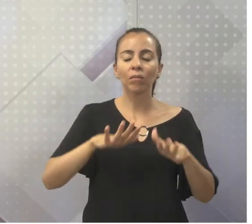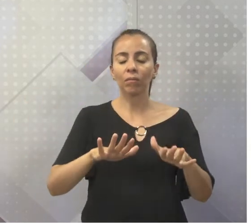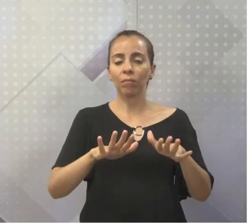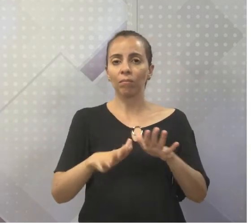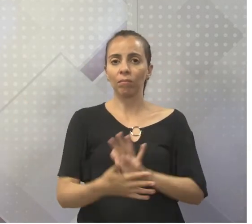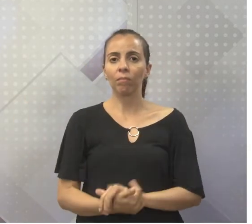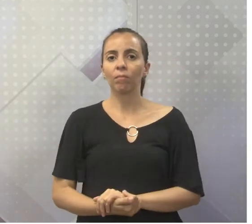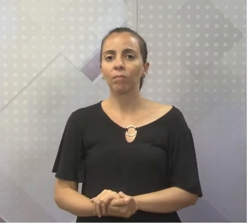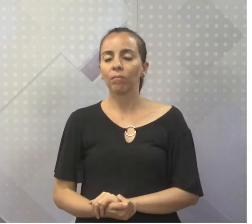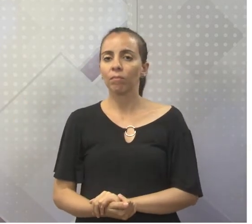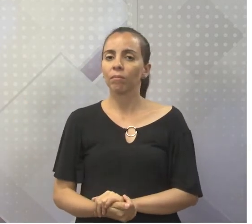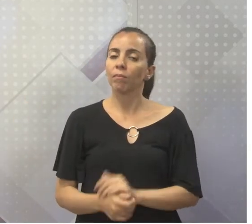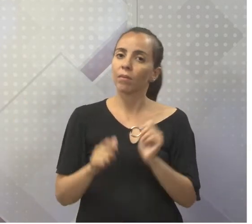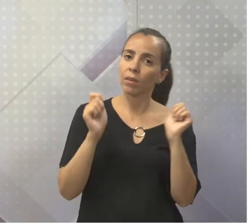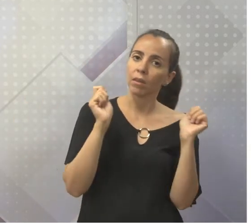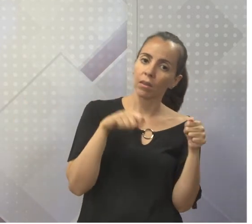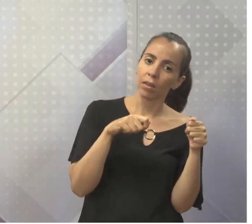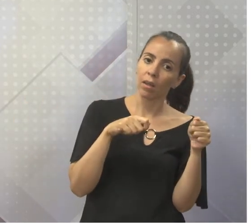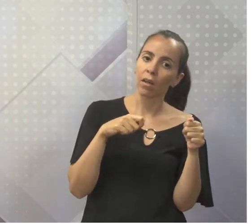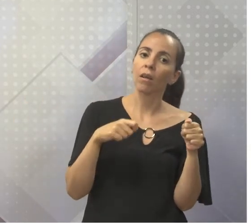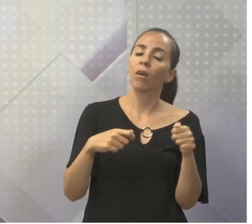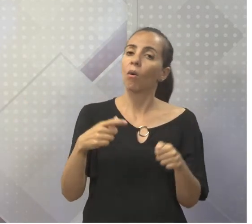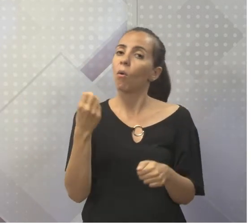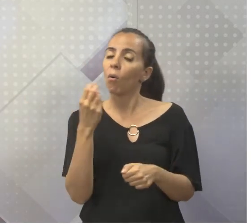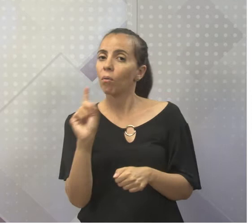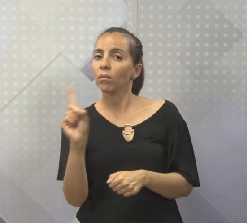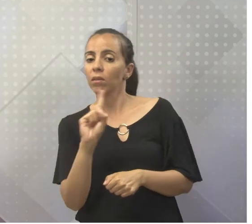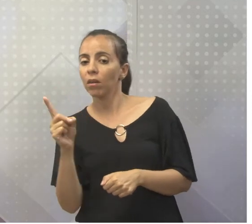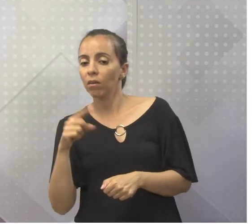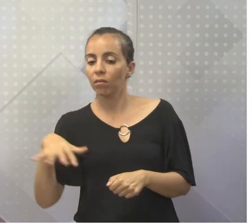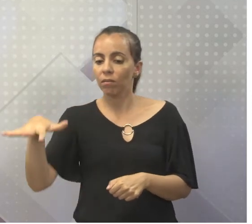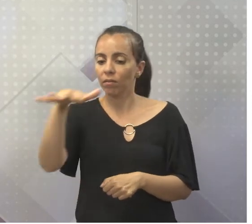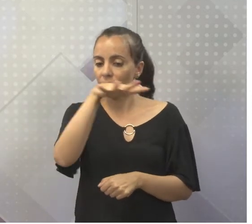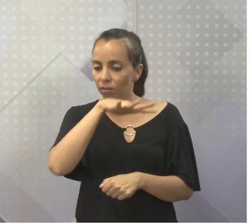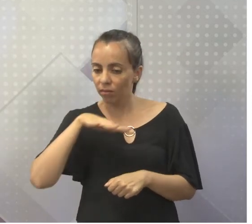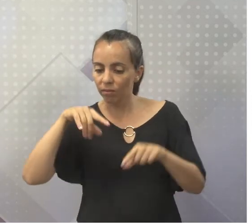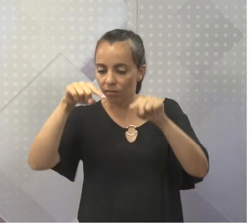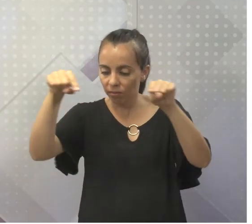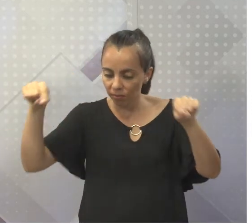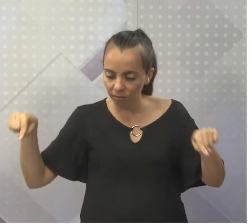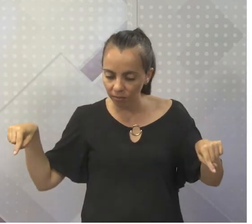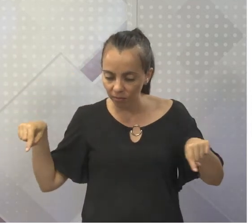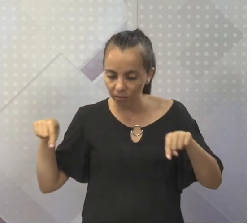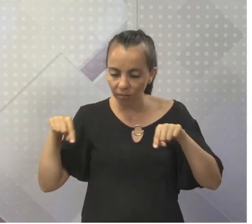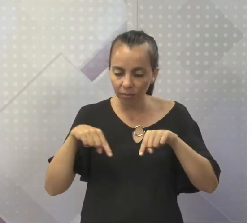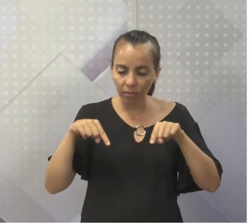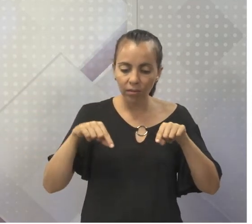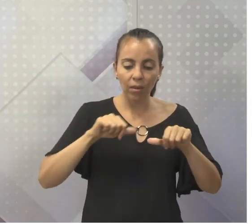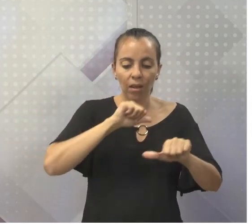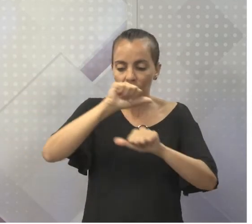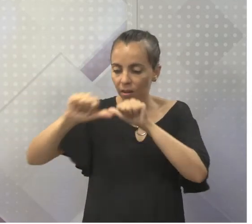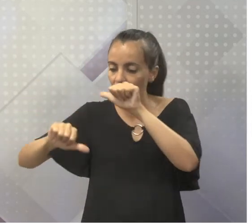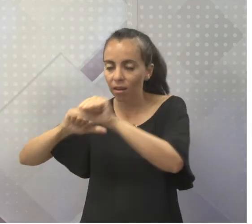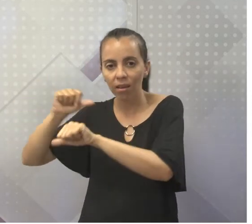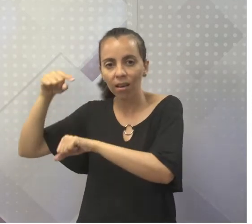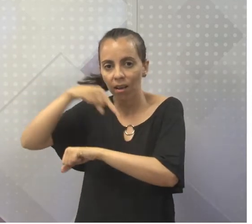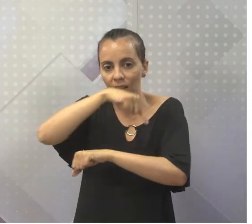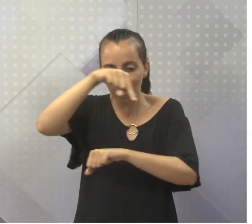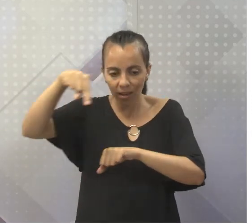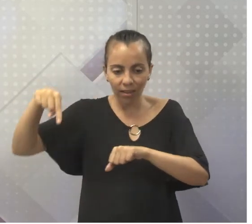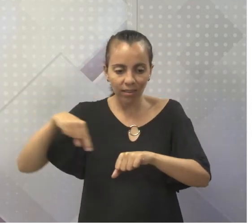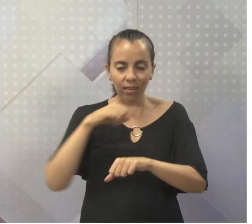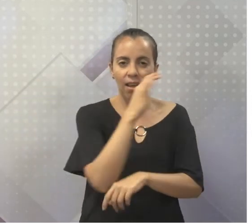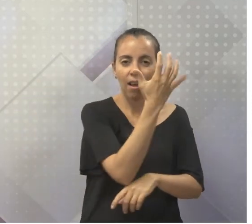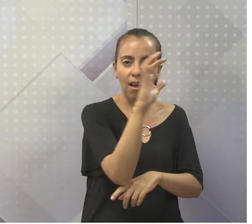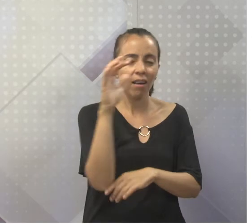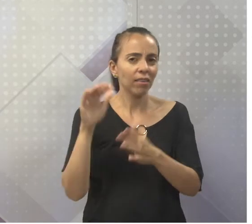Pode ou não estar presente em um meio ambiente aqui como eu falei lembro do estúdio já foi embora natureza animais